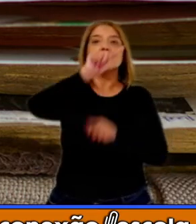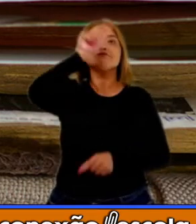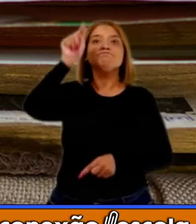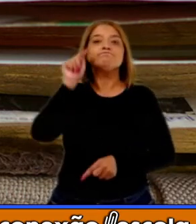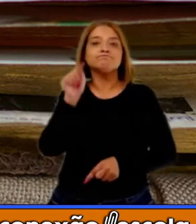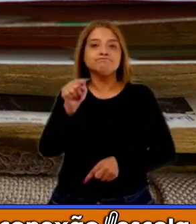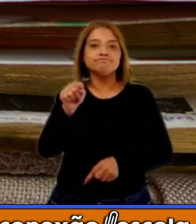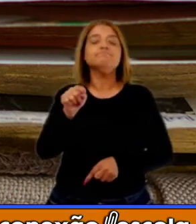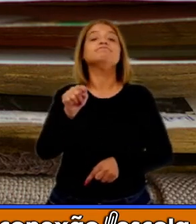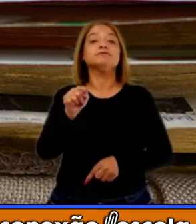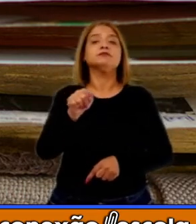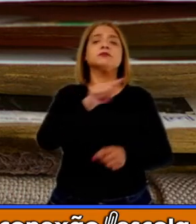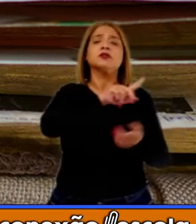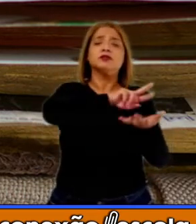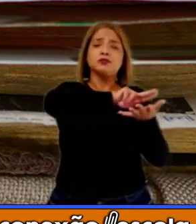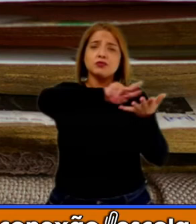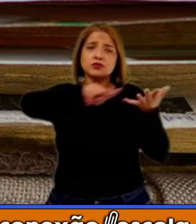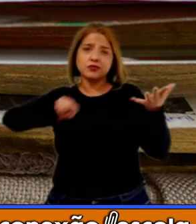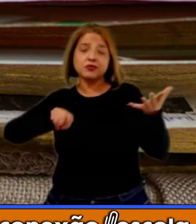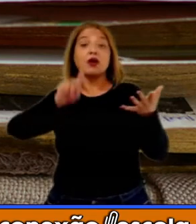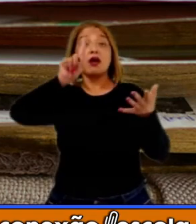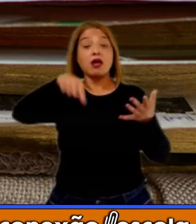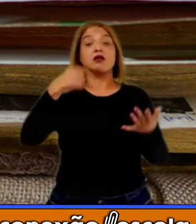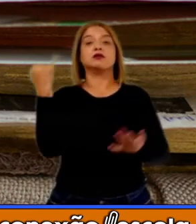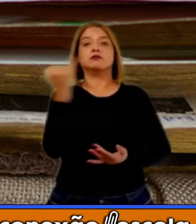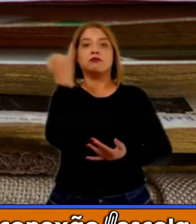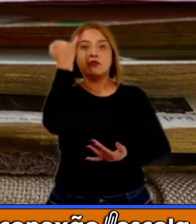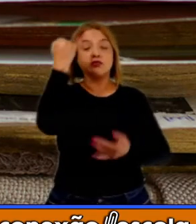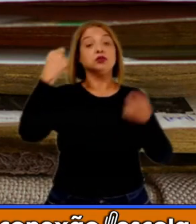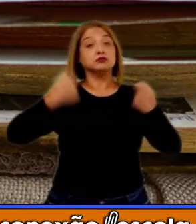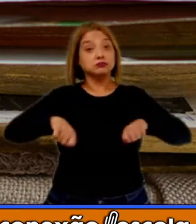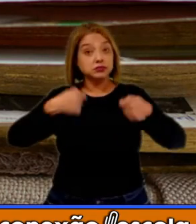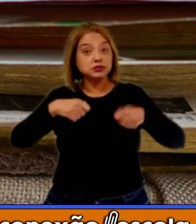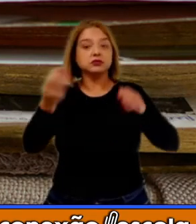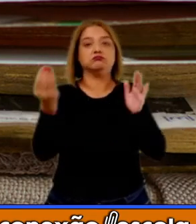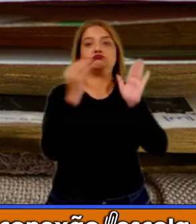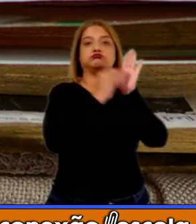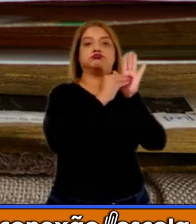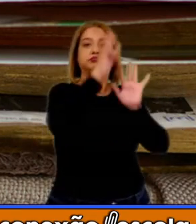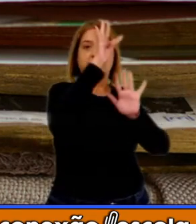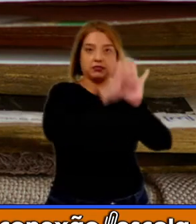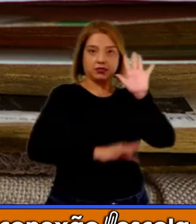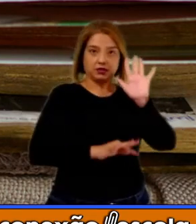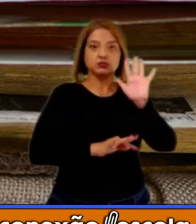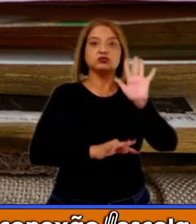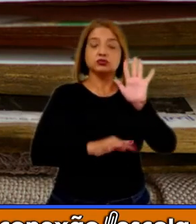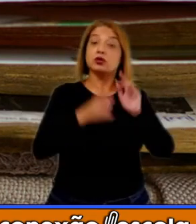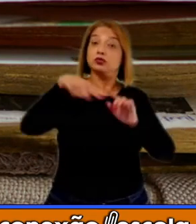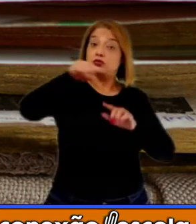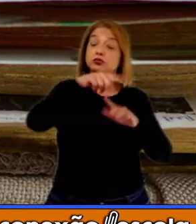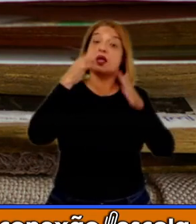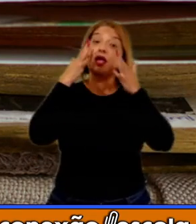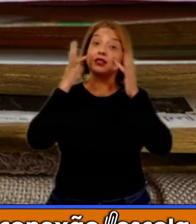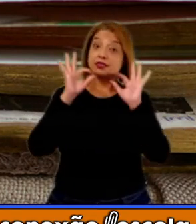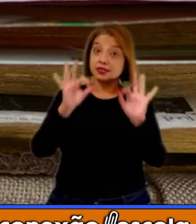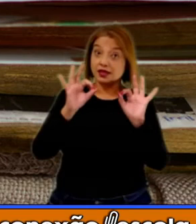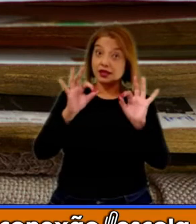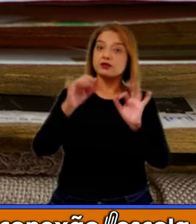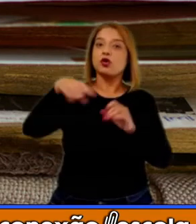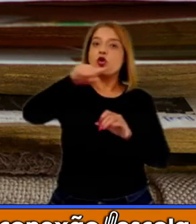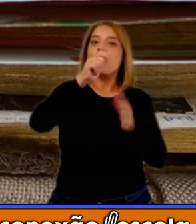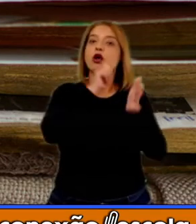interrogação. São pontos essenciais que devem contar em um texto. Deveremos ficar atento na